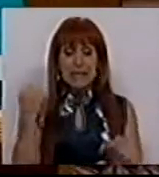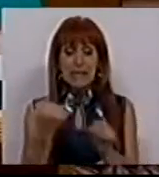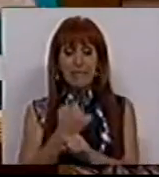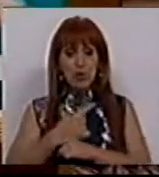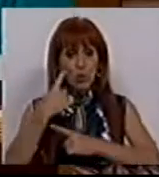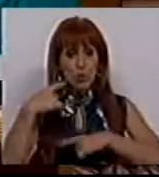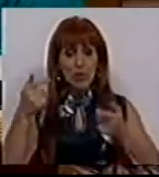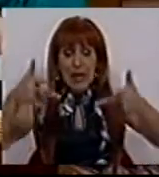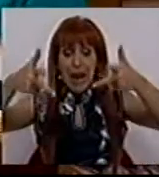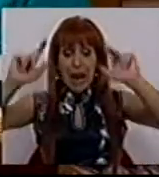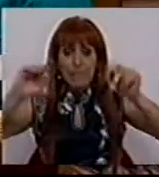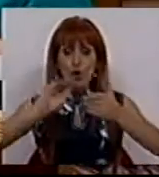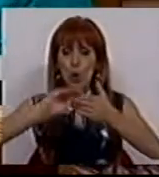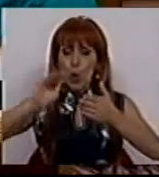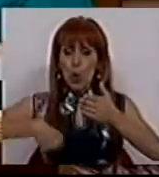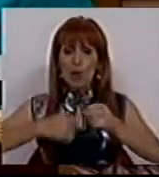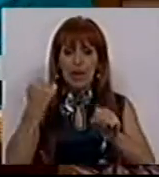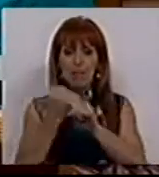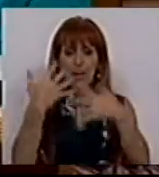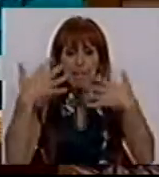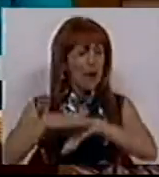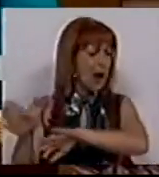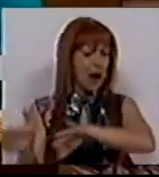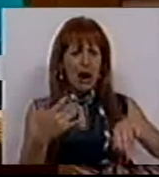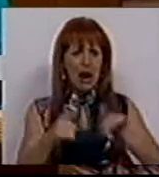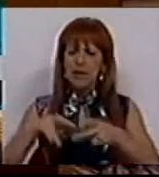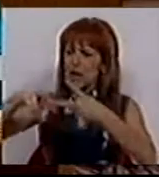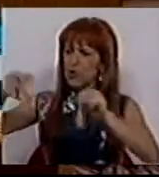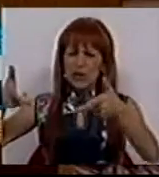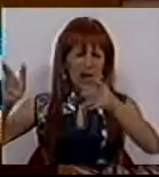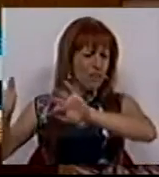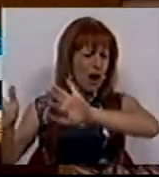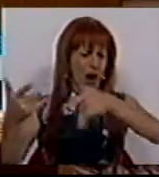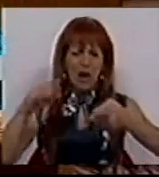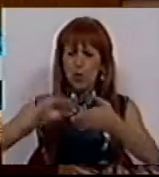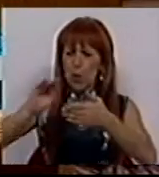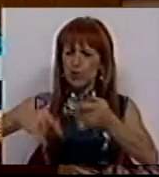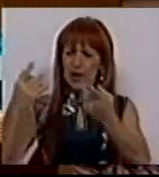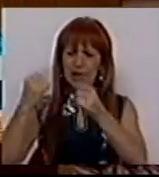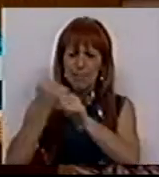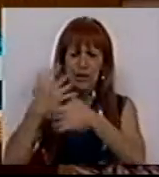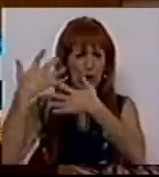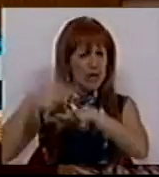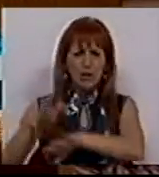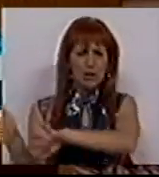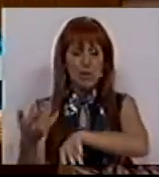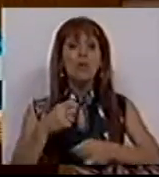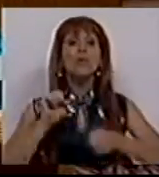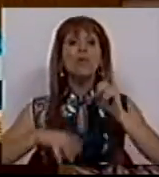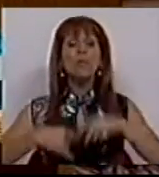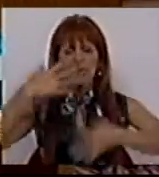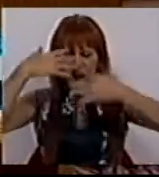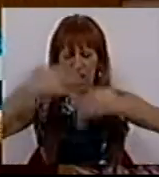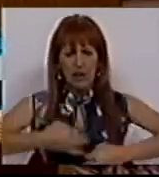serviços públicos livres de contrato, emprego e inserção, de autarquias livres de contrato, emprego e inserção. Está em causa